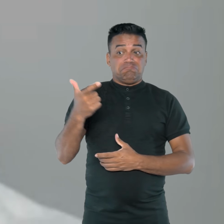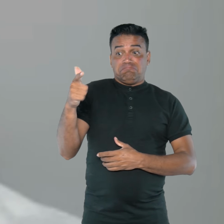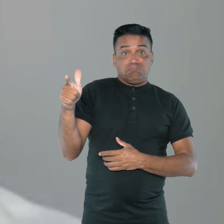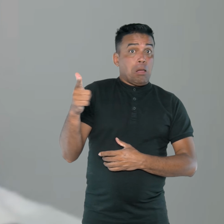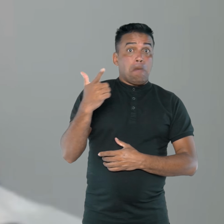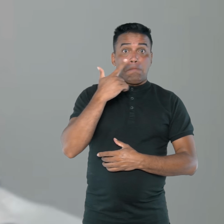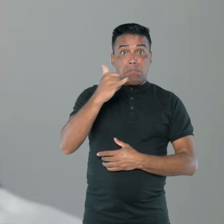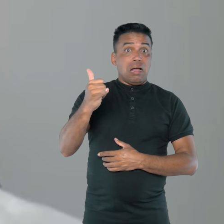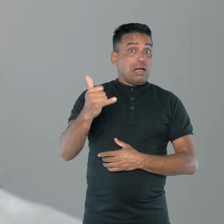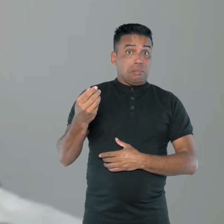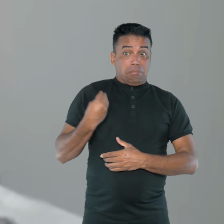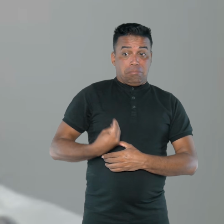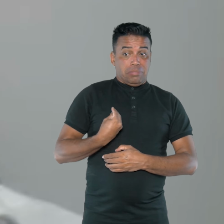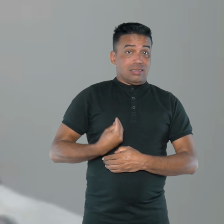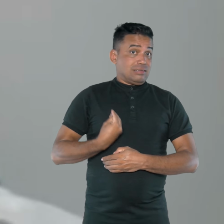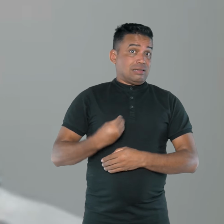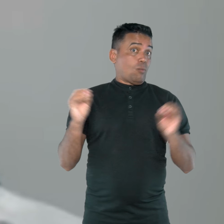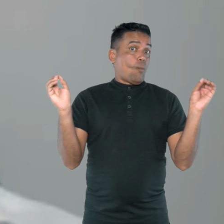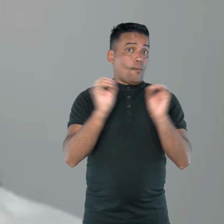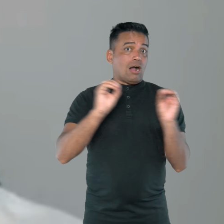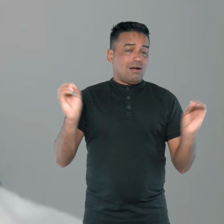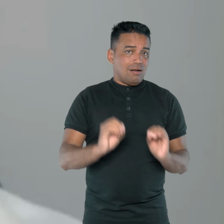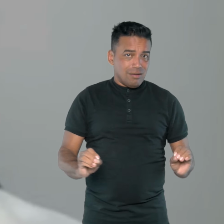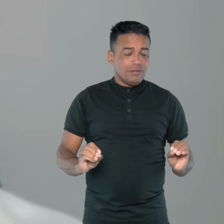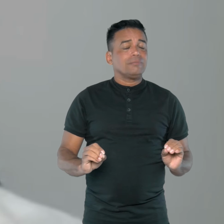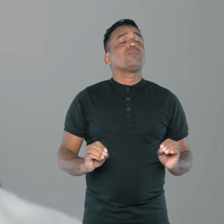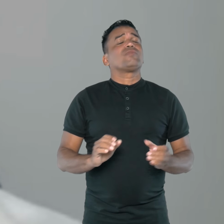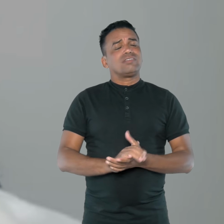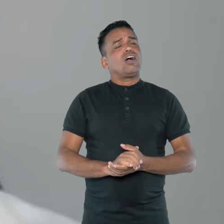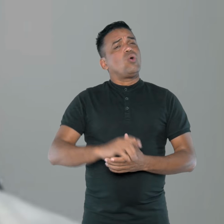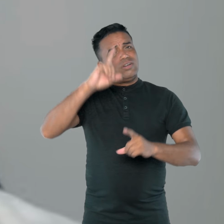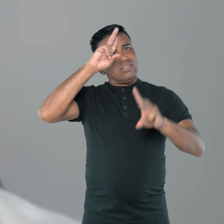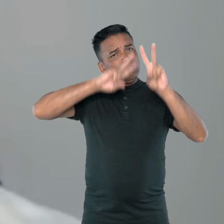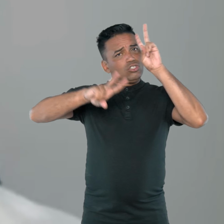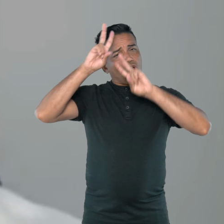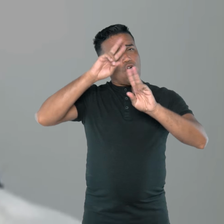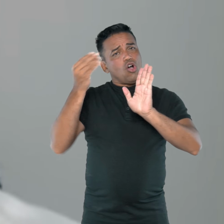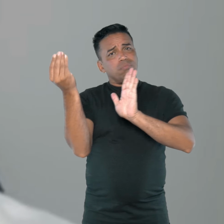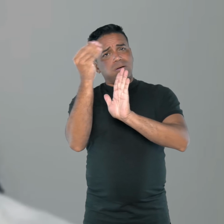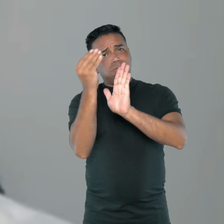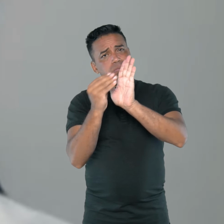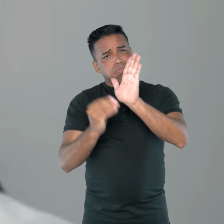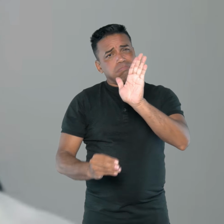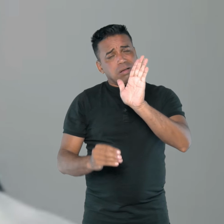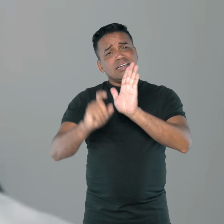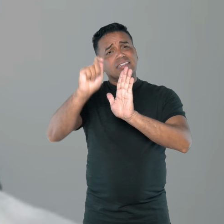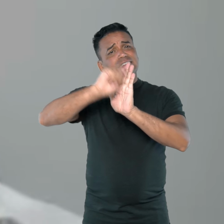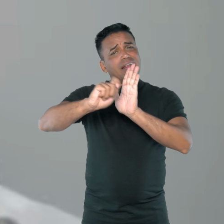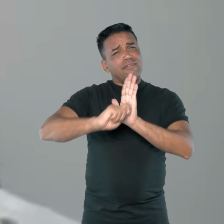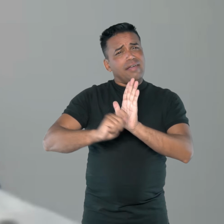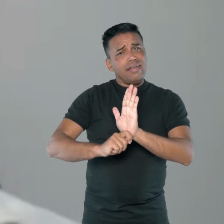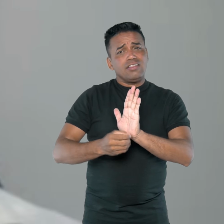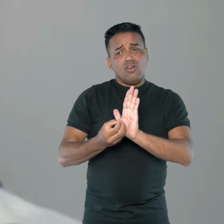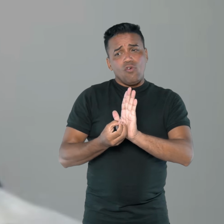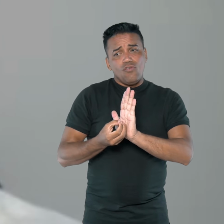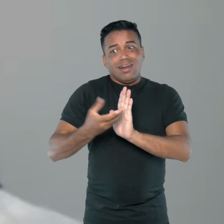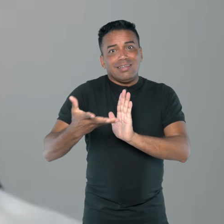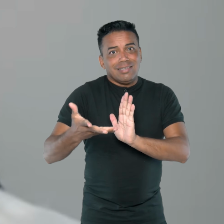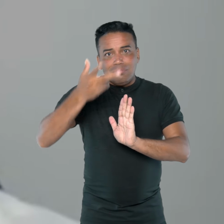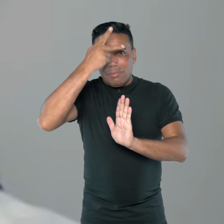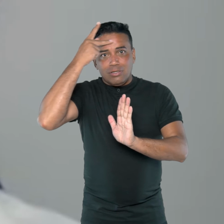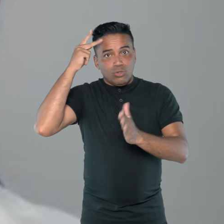eu vou meio que trabalhando o conto e oferecendo para o leitor aos poucos, né, para que o próprio